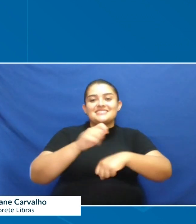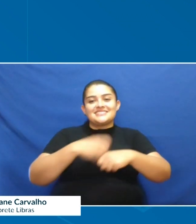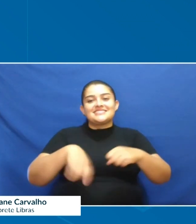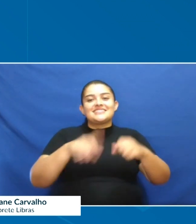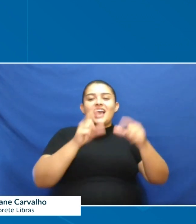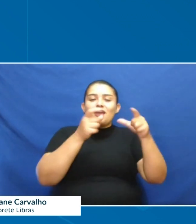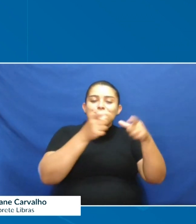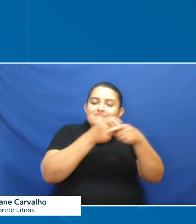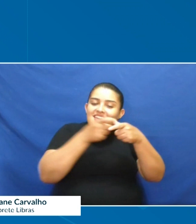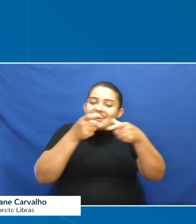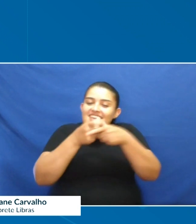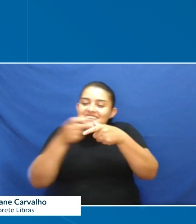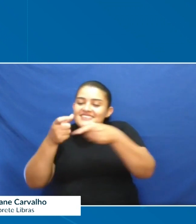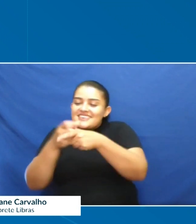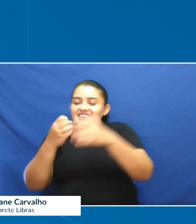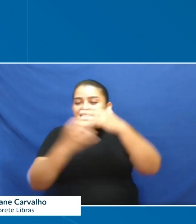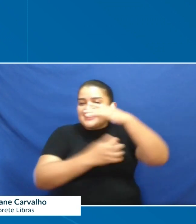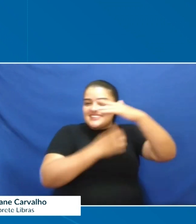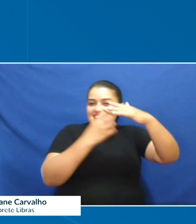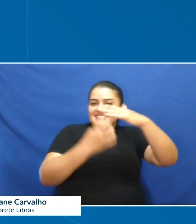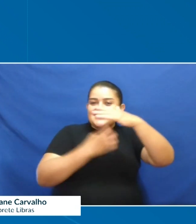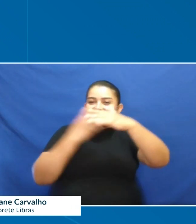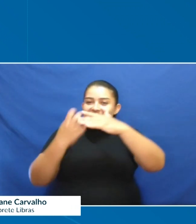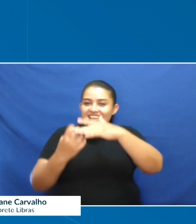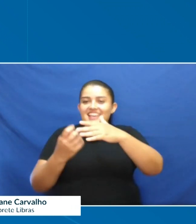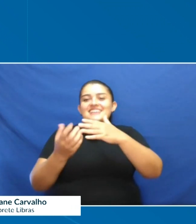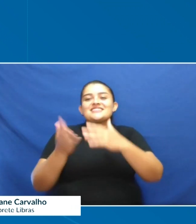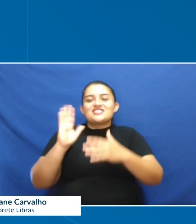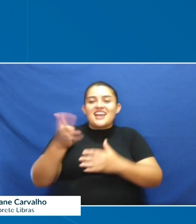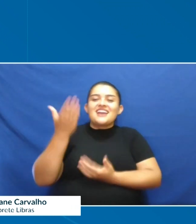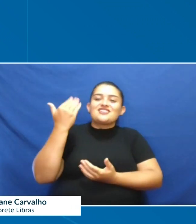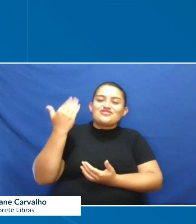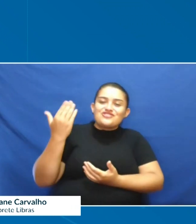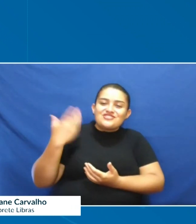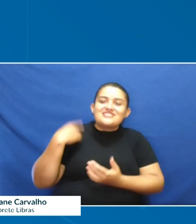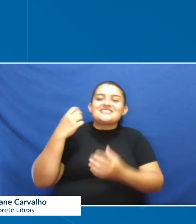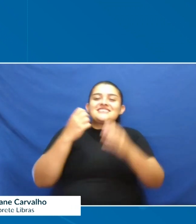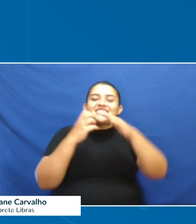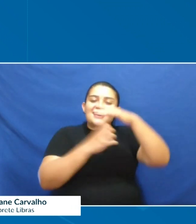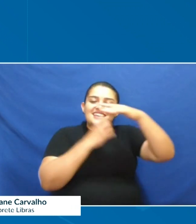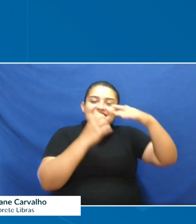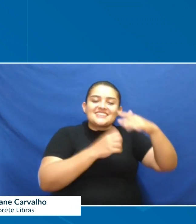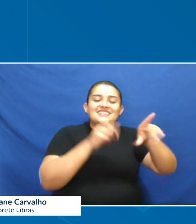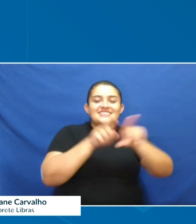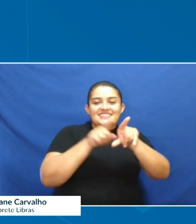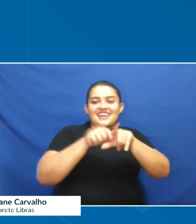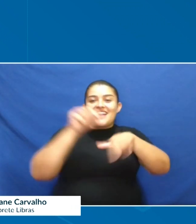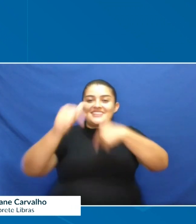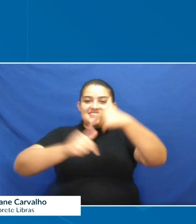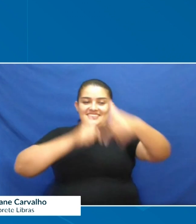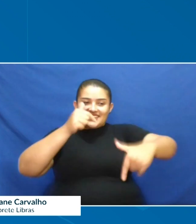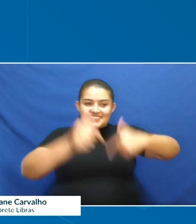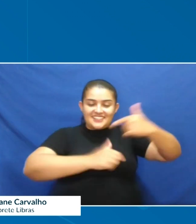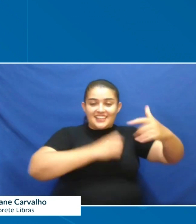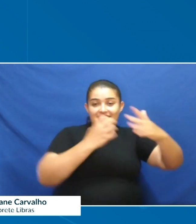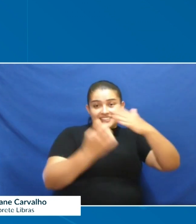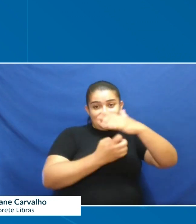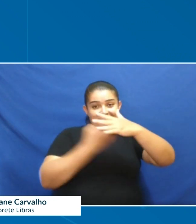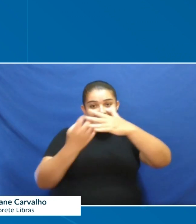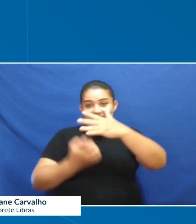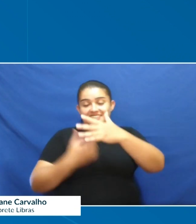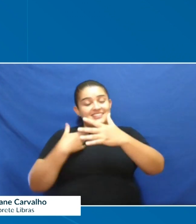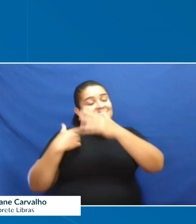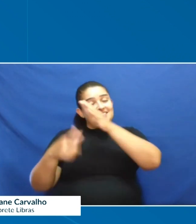pequenas empresas ou as antigas oficinas passam a trabalhar como fornecedoras das empresas, fazendo peças que elas não